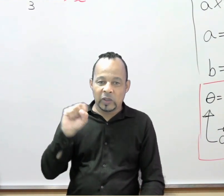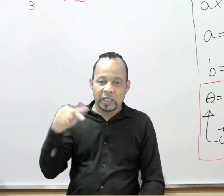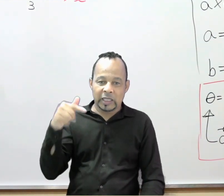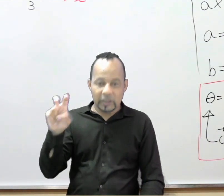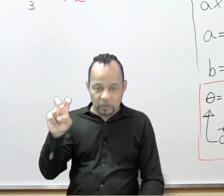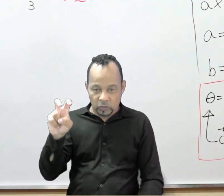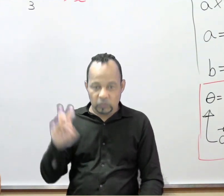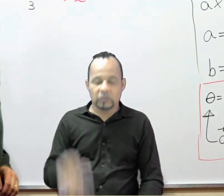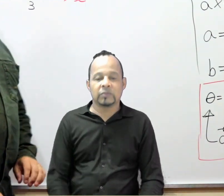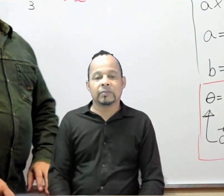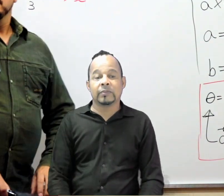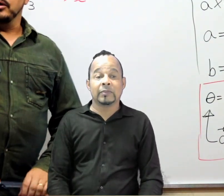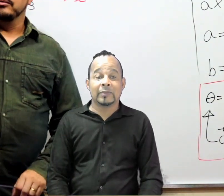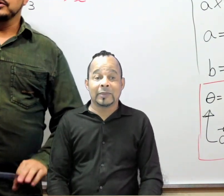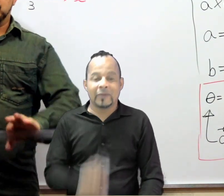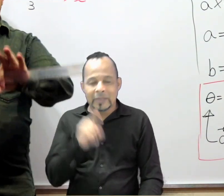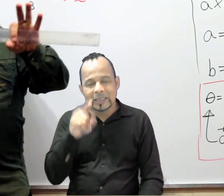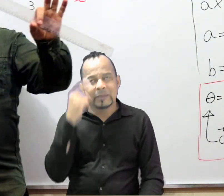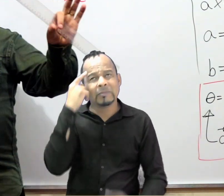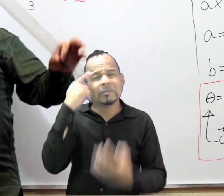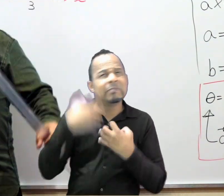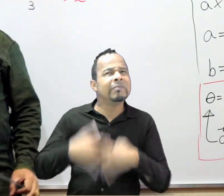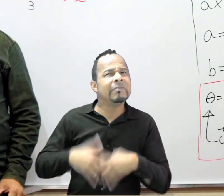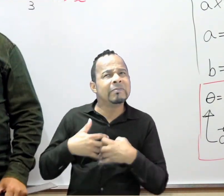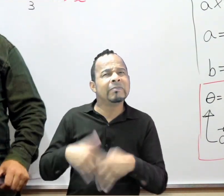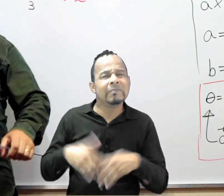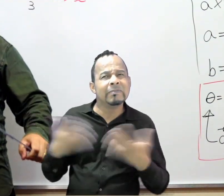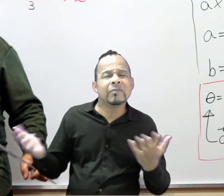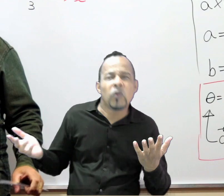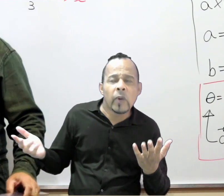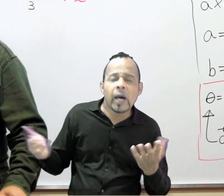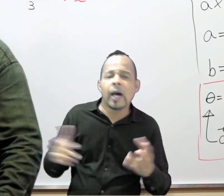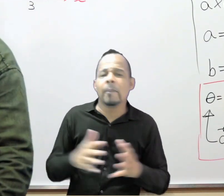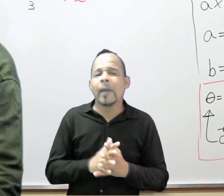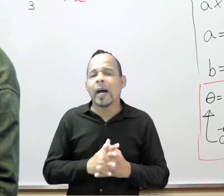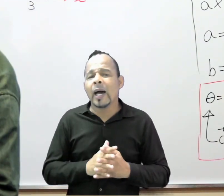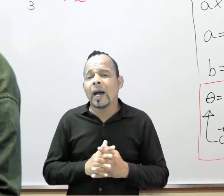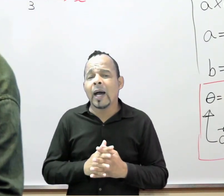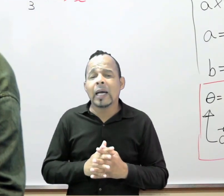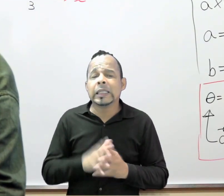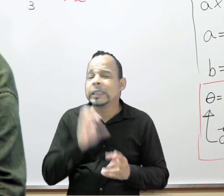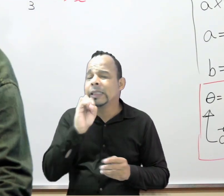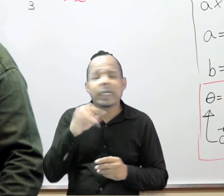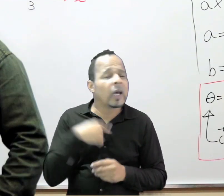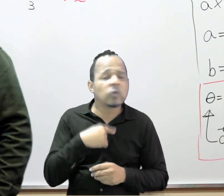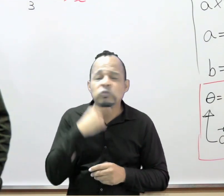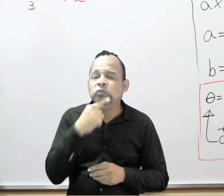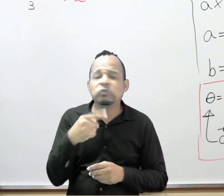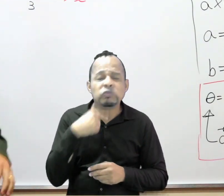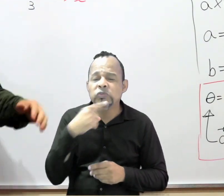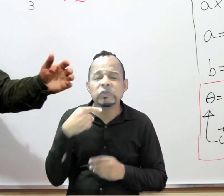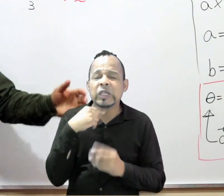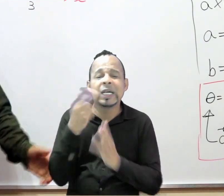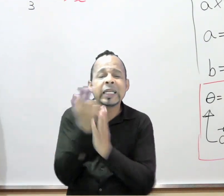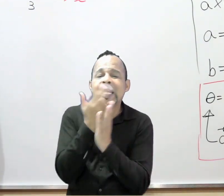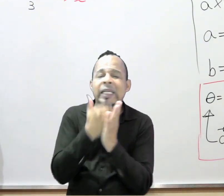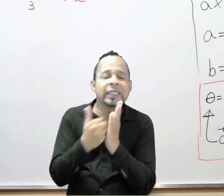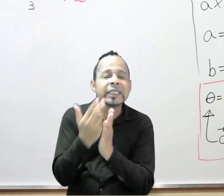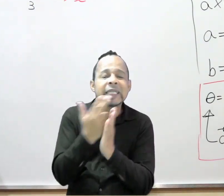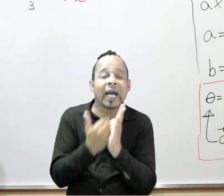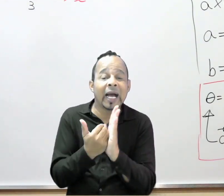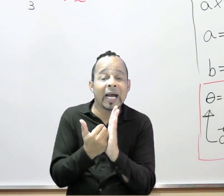127,875. Beleza? Bom, você deve estar aí se perguntando, Daniel, mas e quando eu não conseguir desenhar esses